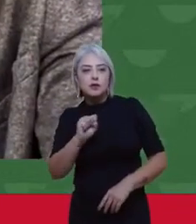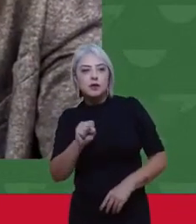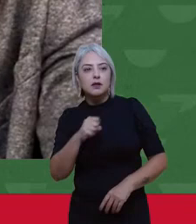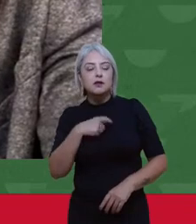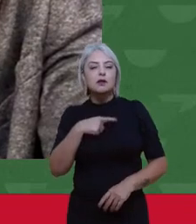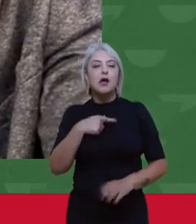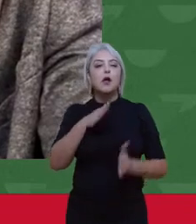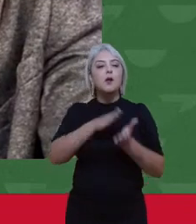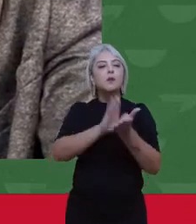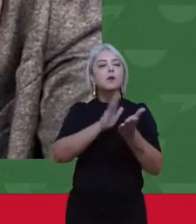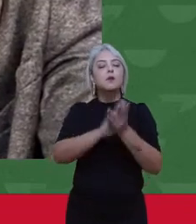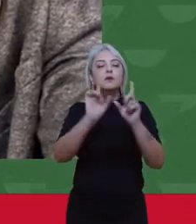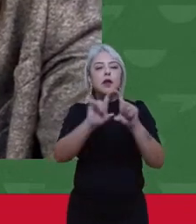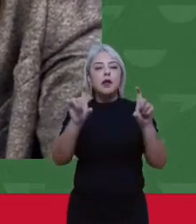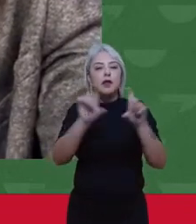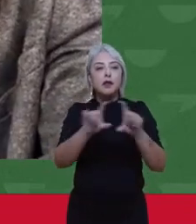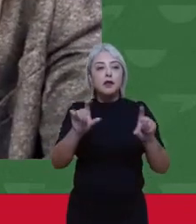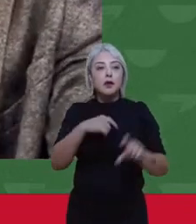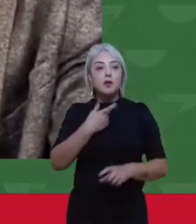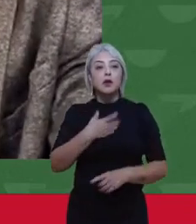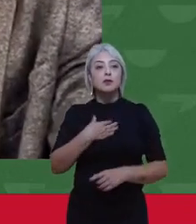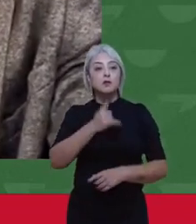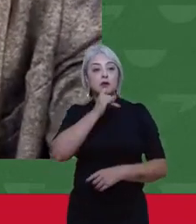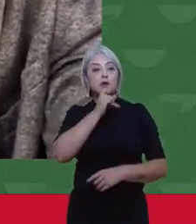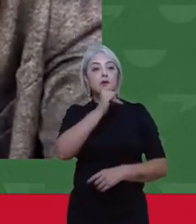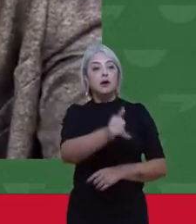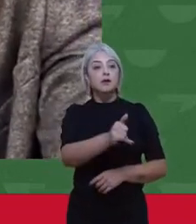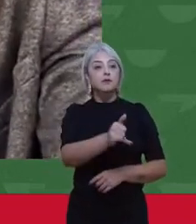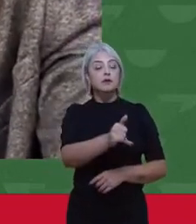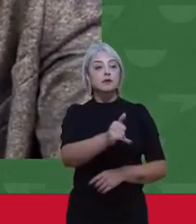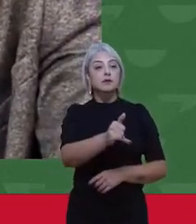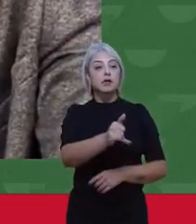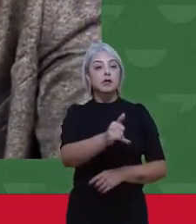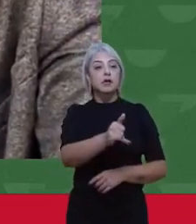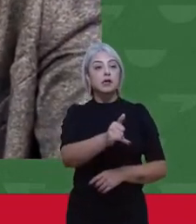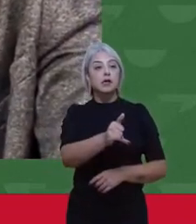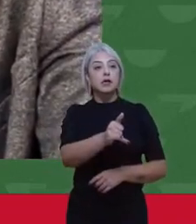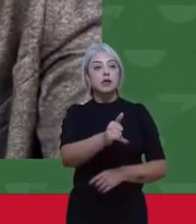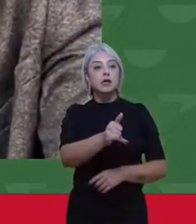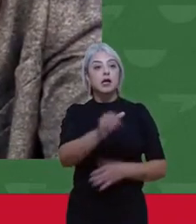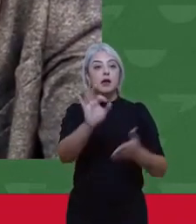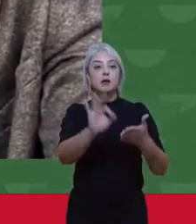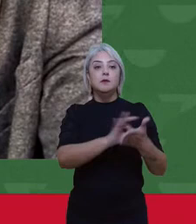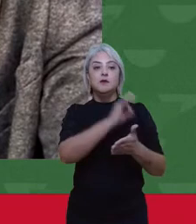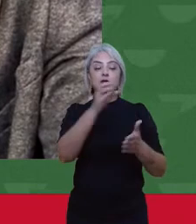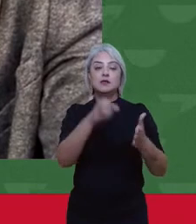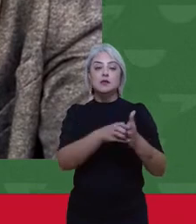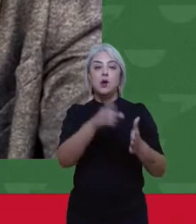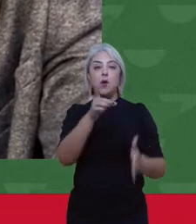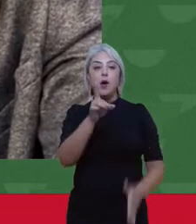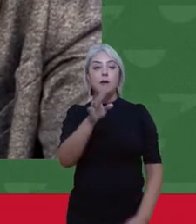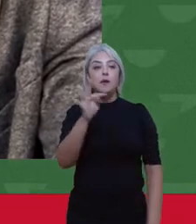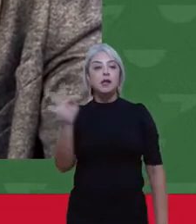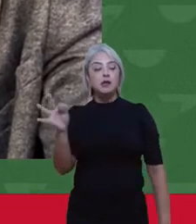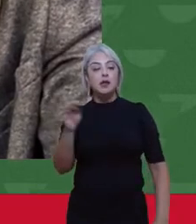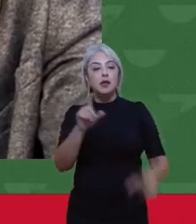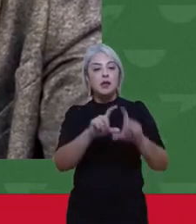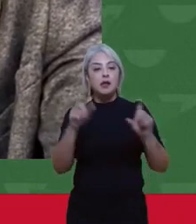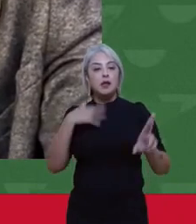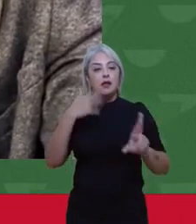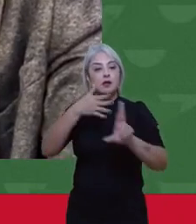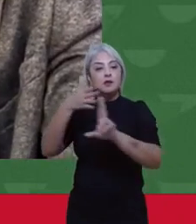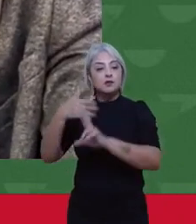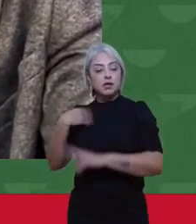Eu publiquei esse verso quando eu anunciei publicamente minha filiação ao PT. E esse verso tem sido o verso que tem norteado a